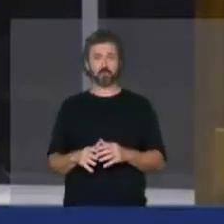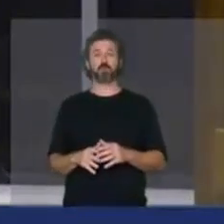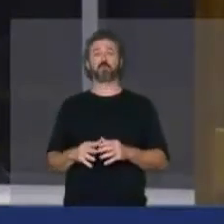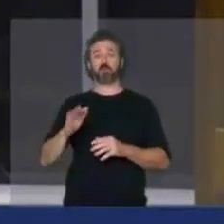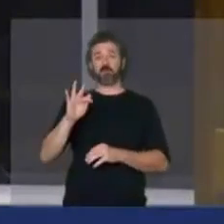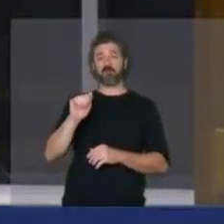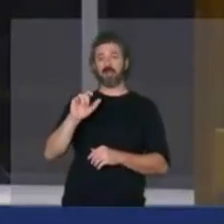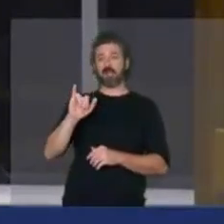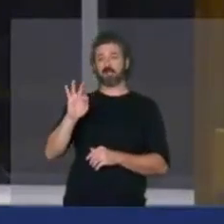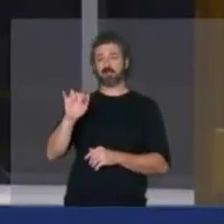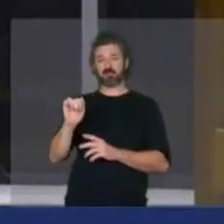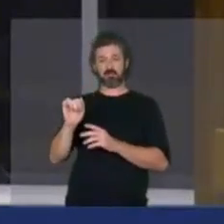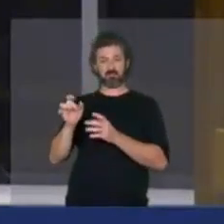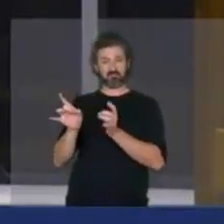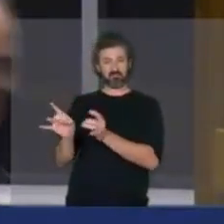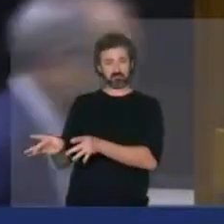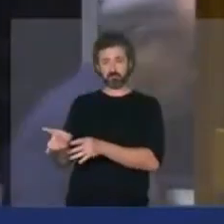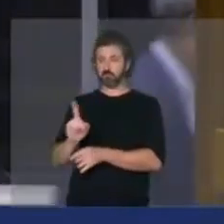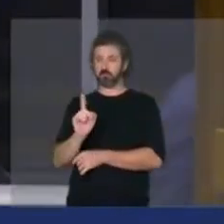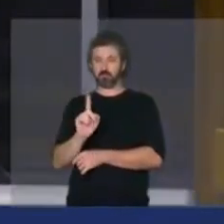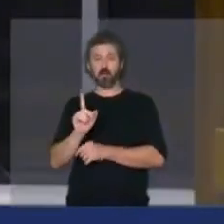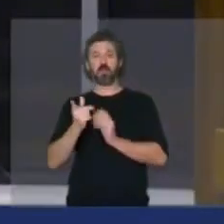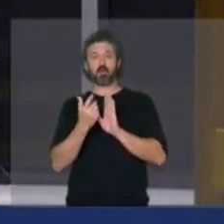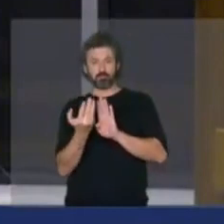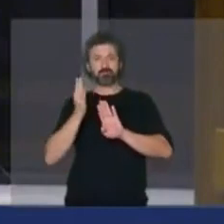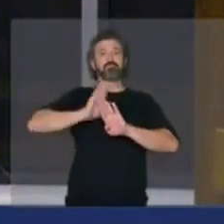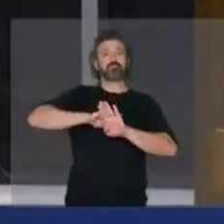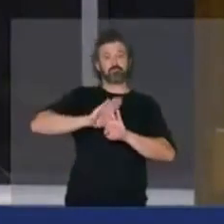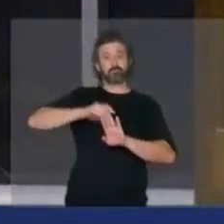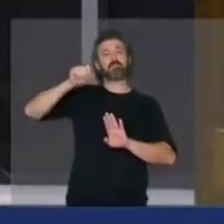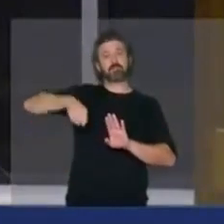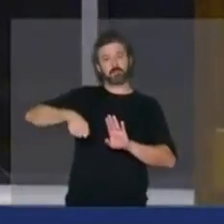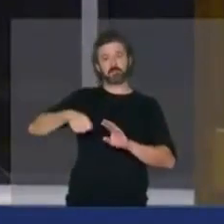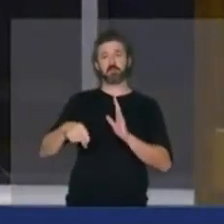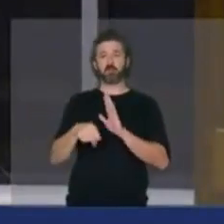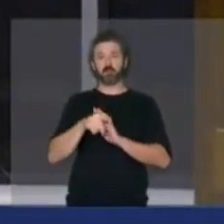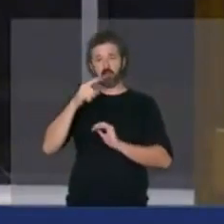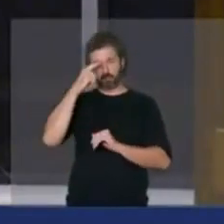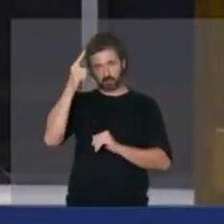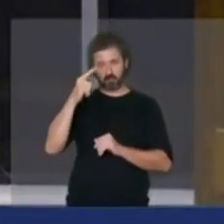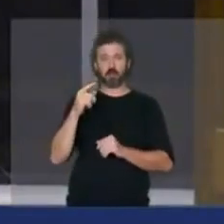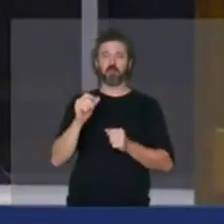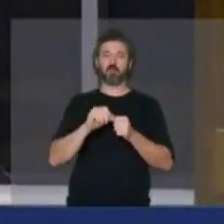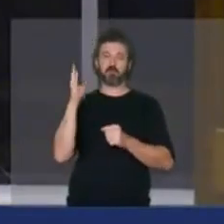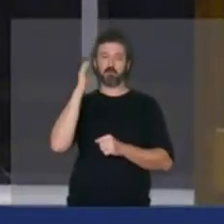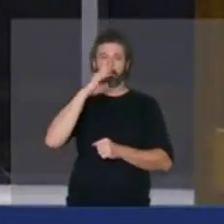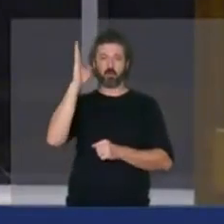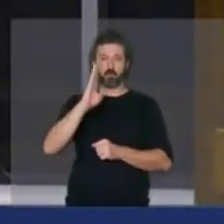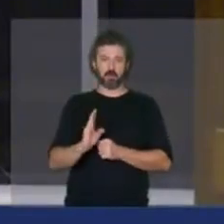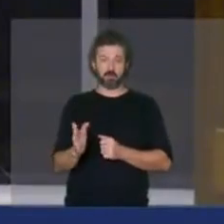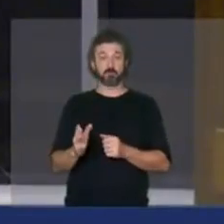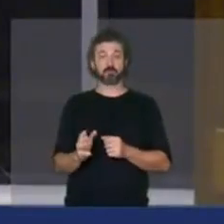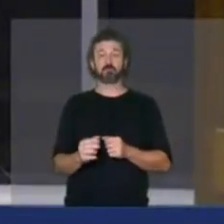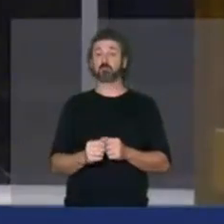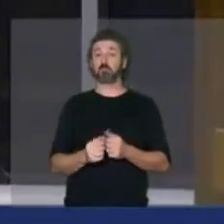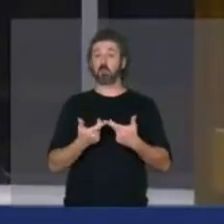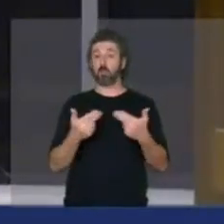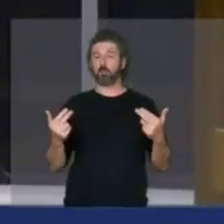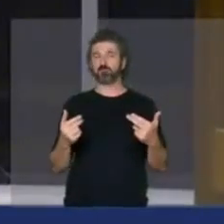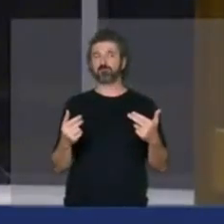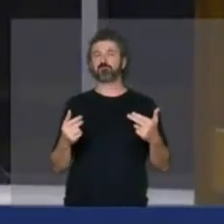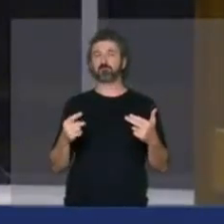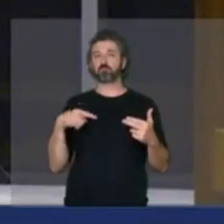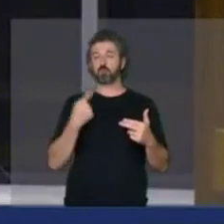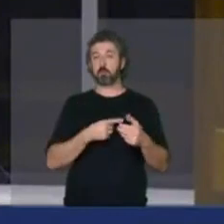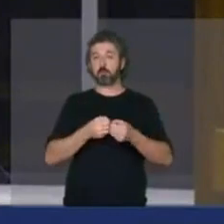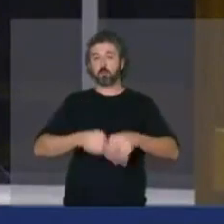neofascismo que, infelizmente, está por trás dessa ideologia que tão mal fez ao Brasil. E um dos pontos em que nós mais tivemos